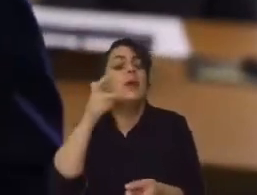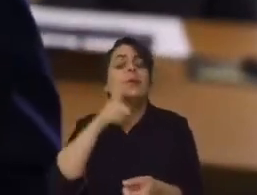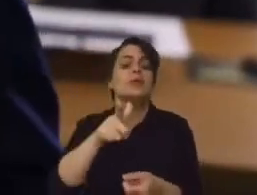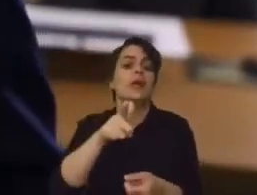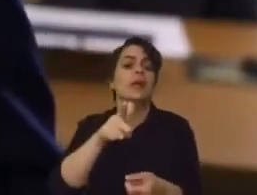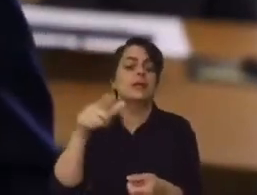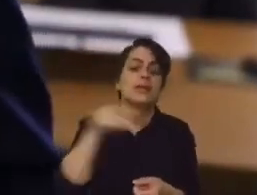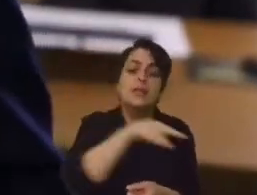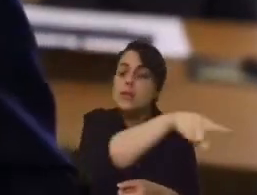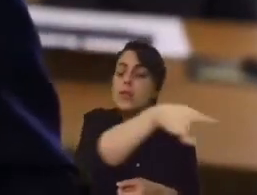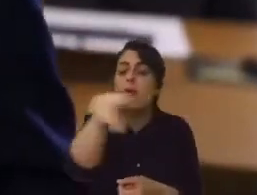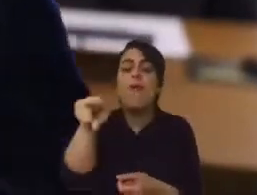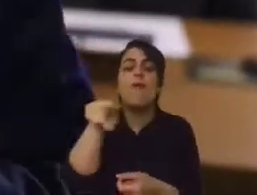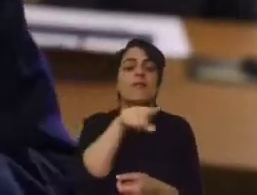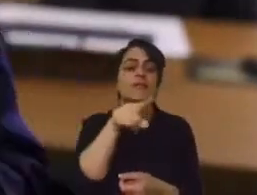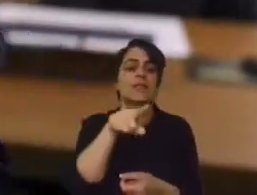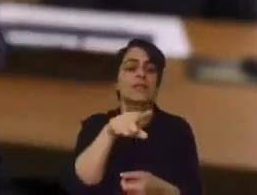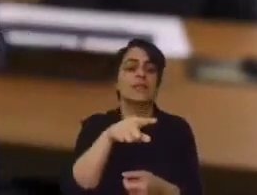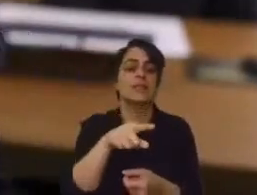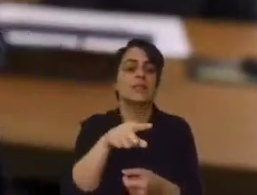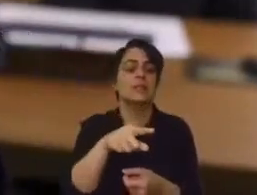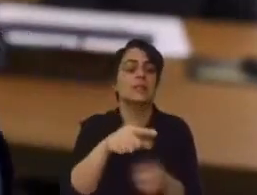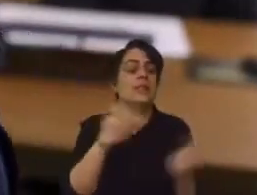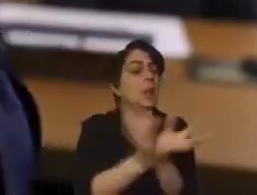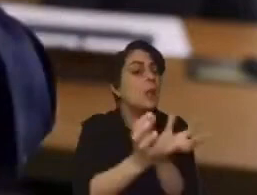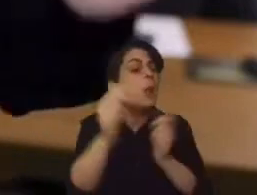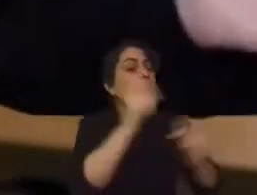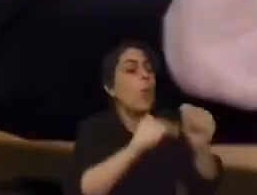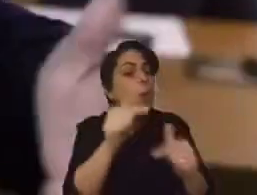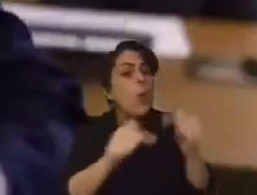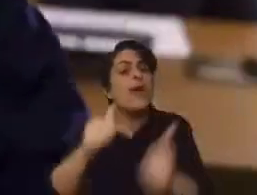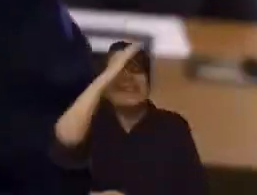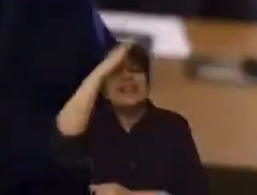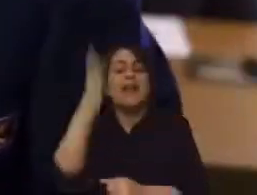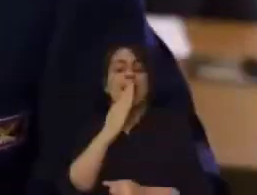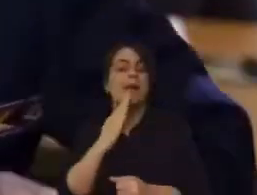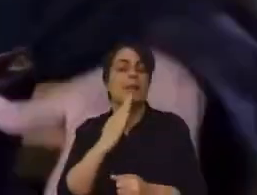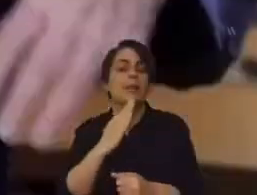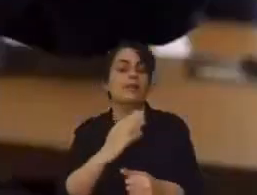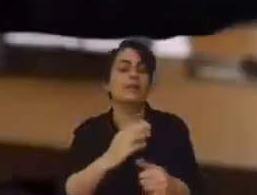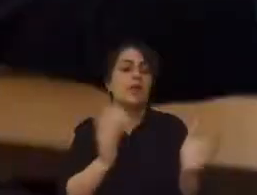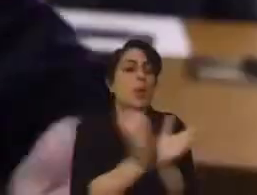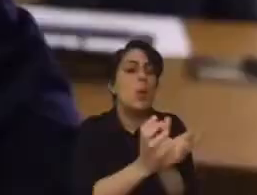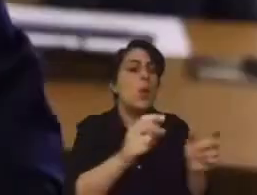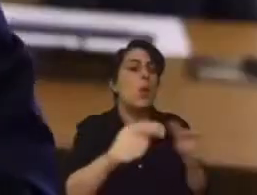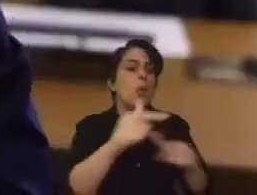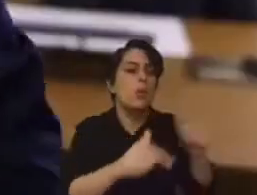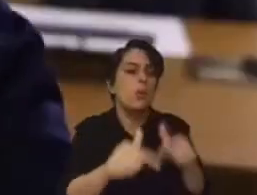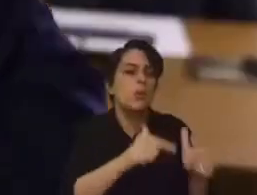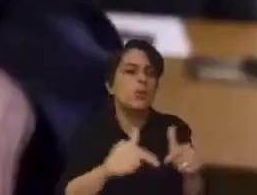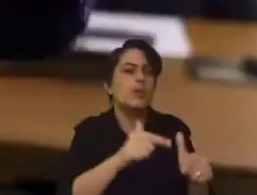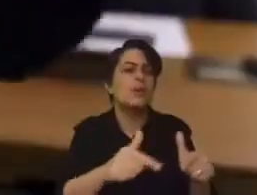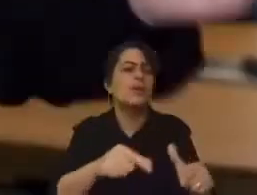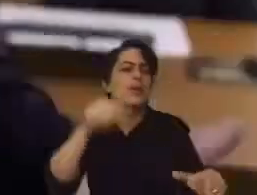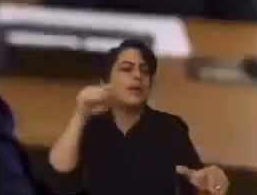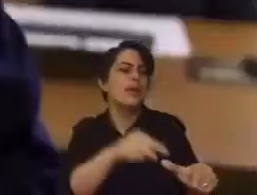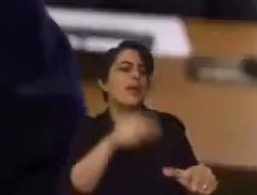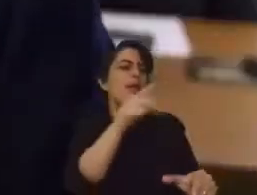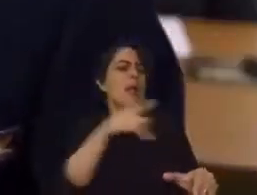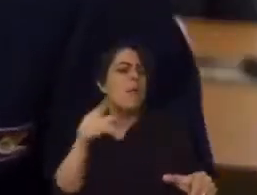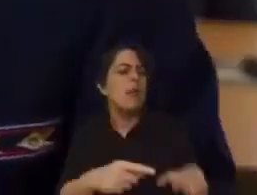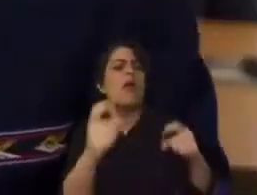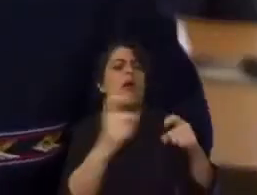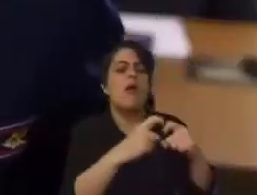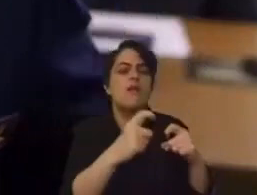classe trabalhadora brasileira. A classe trabalhadora representada pelos metalúrgicos, pelos bancários, pelos professores, pelos médicos, pelos